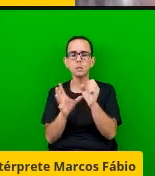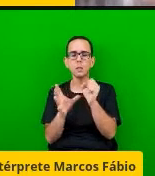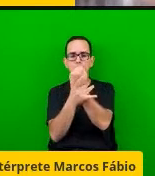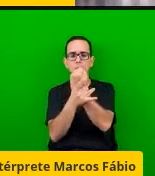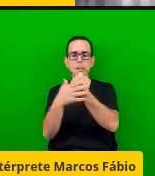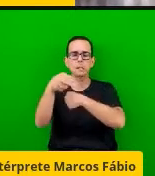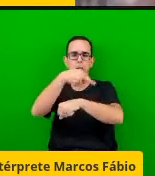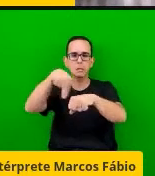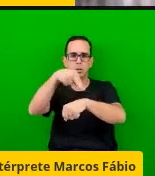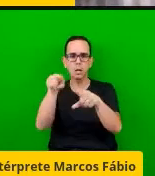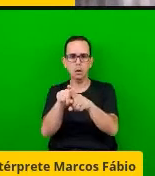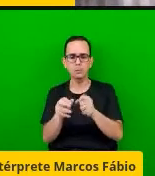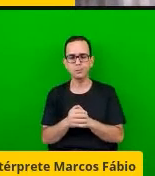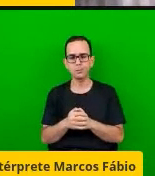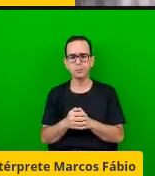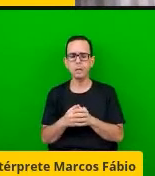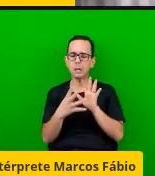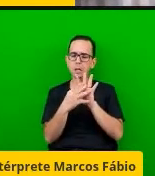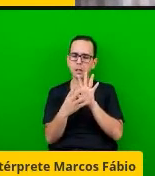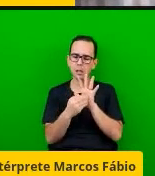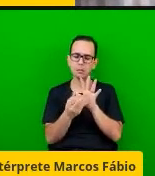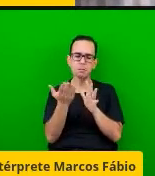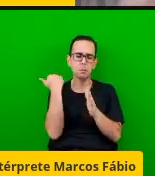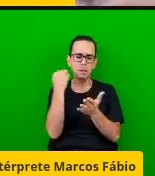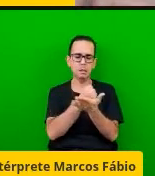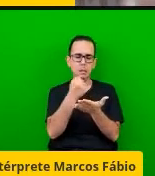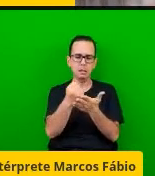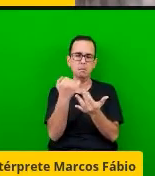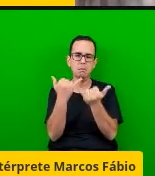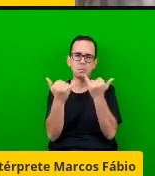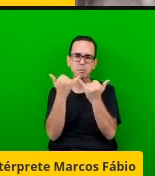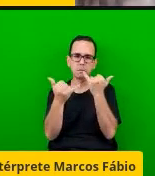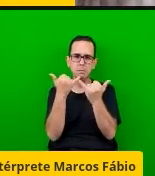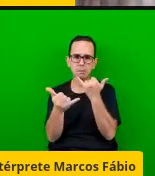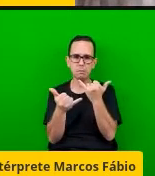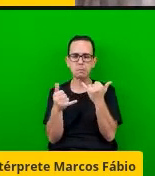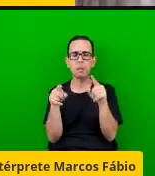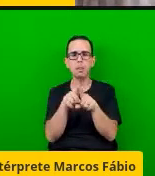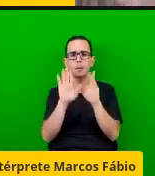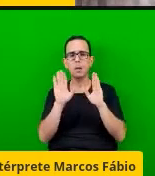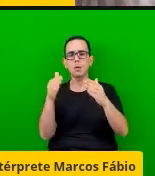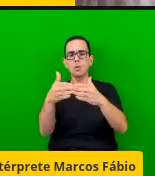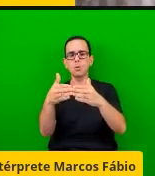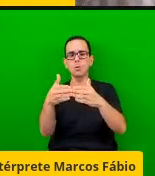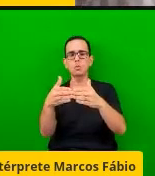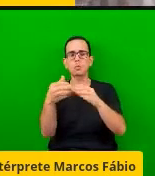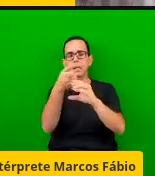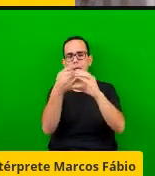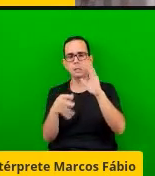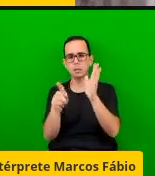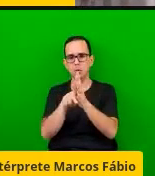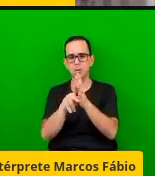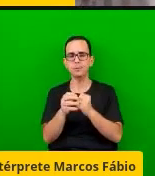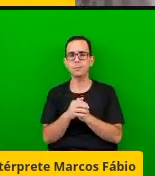tem muita semelhança com documentos passados que vão no mesmo sentido em relação às suas características. Eu